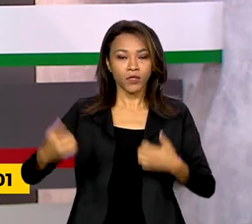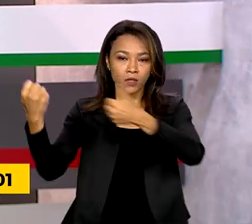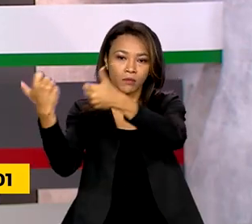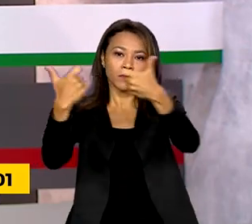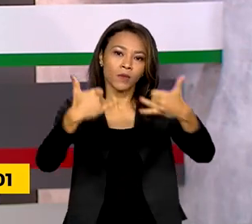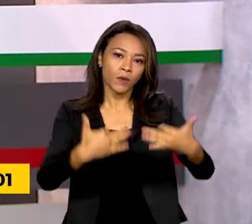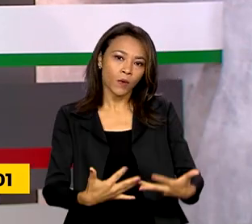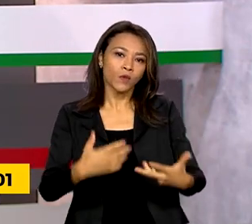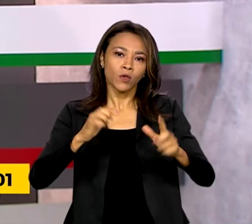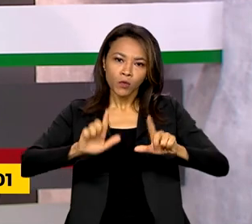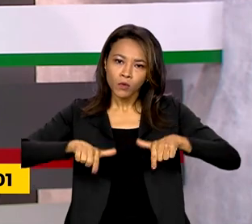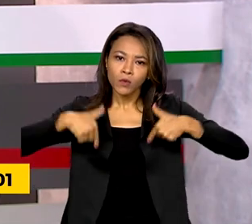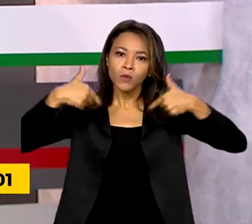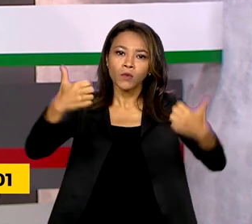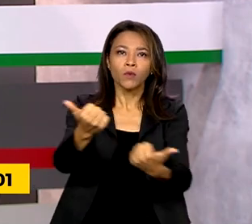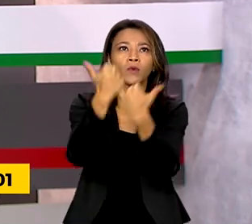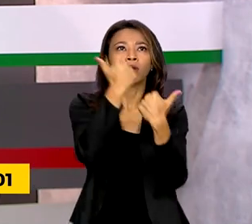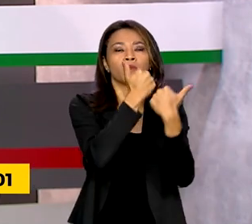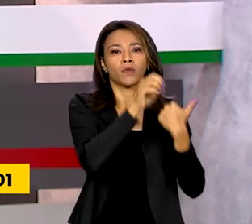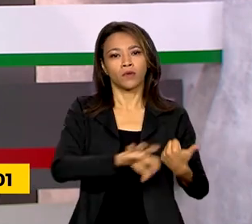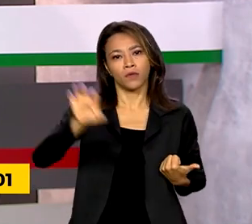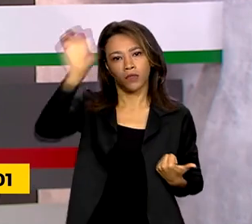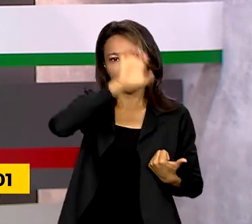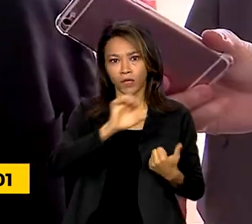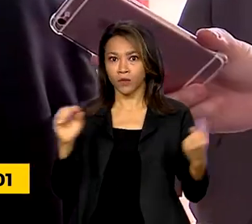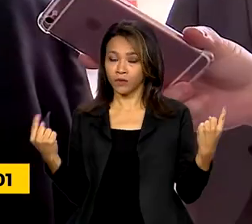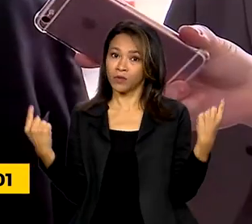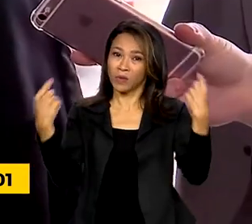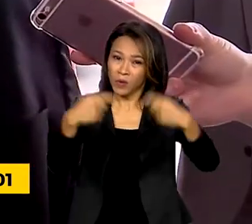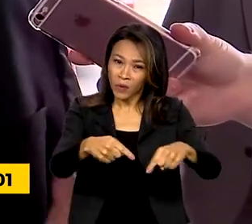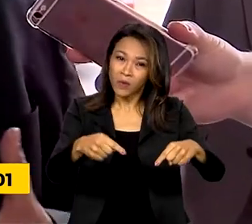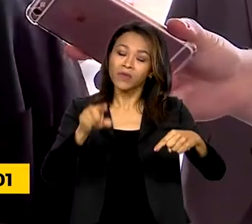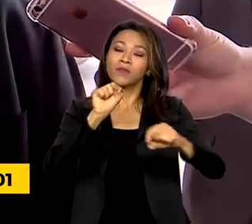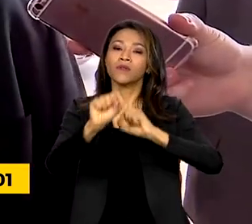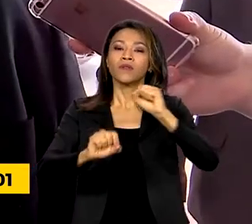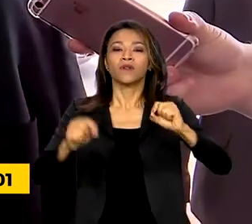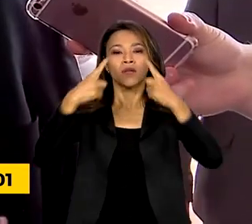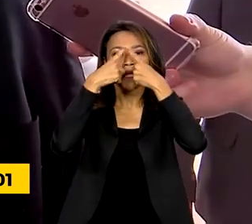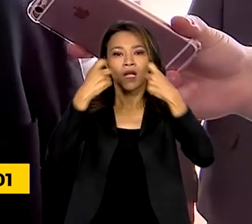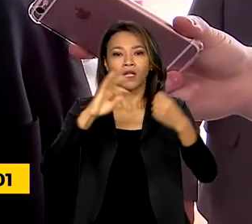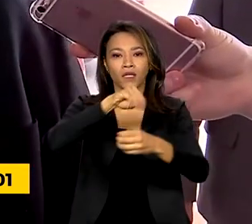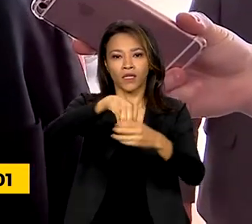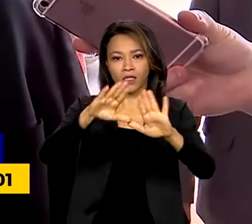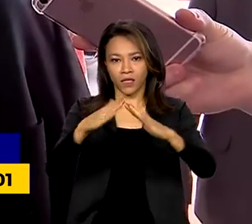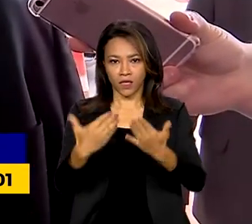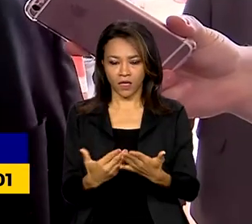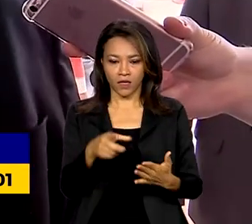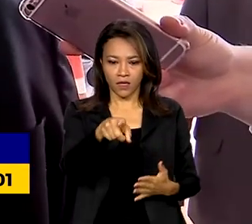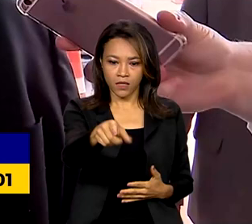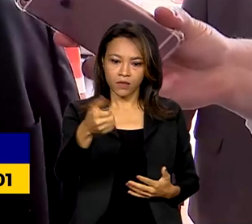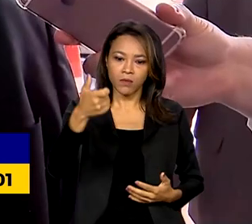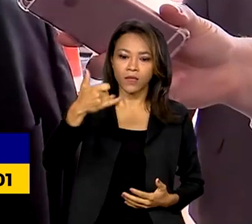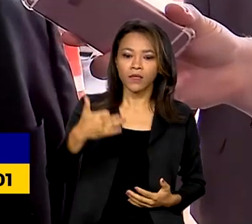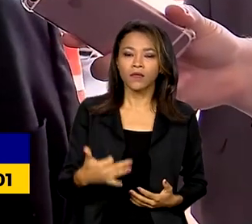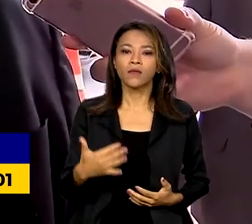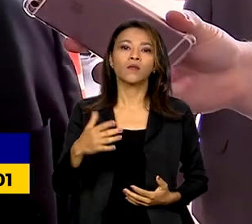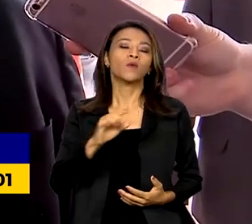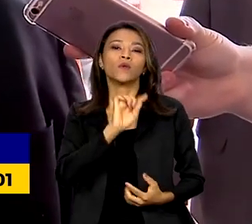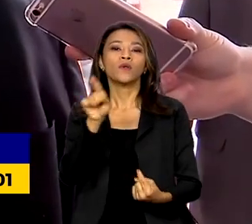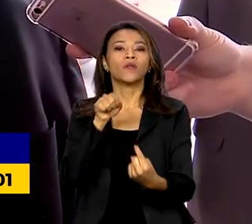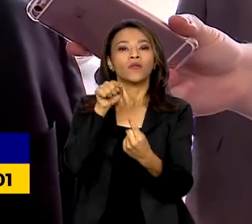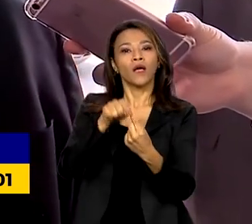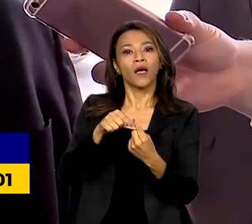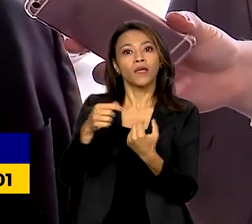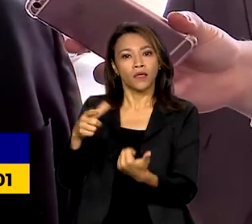Federativa para Combate à violência nas escolas a ideia que haja o fortalecimento dessa integração